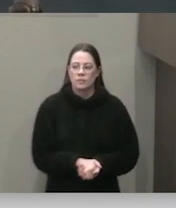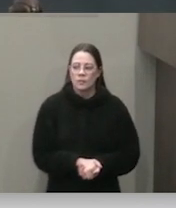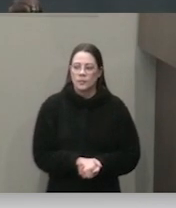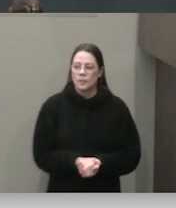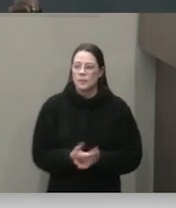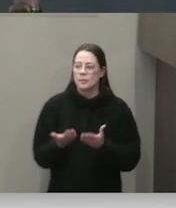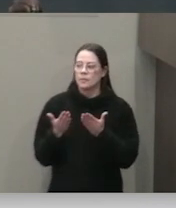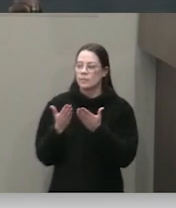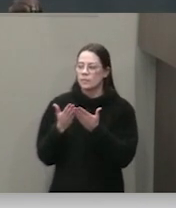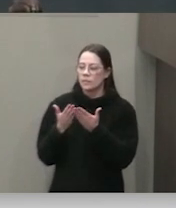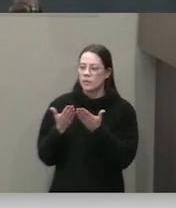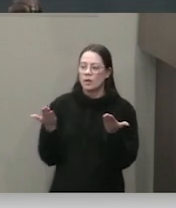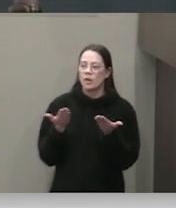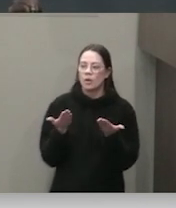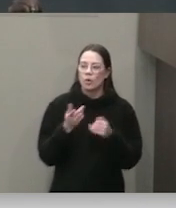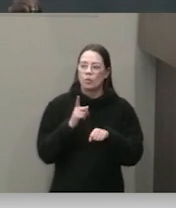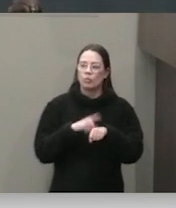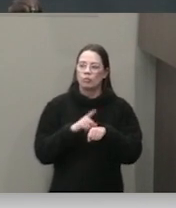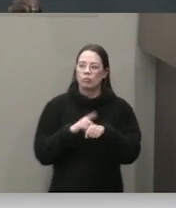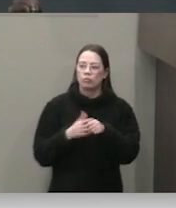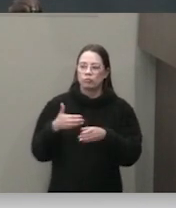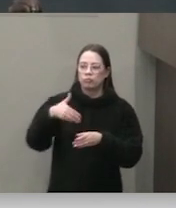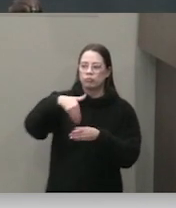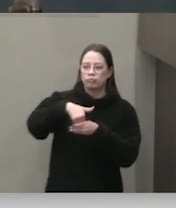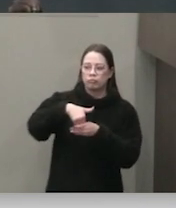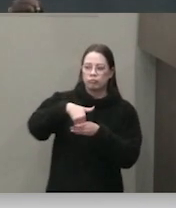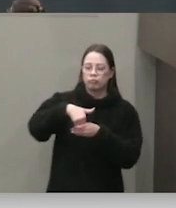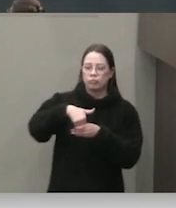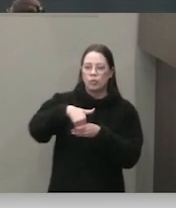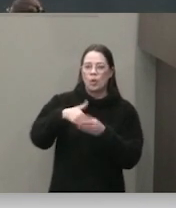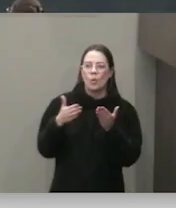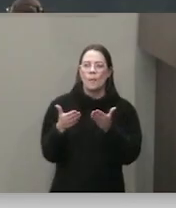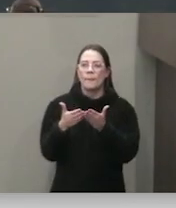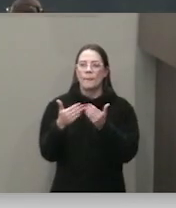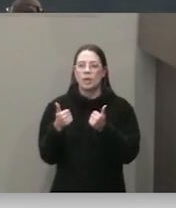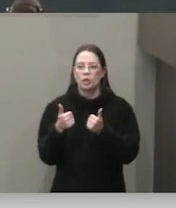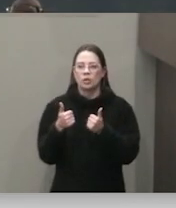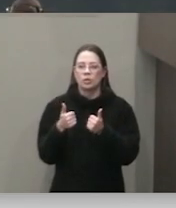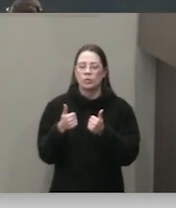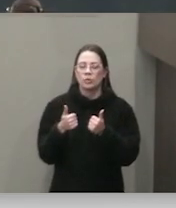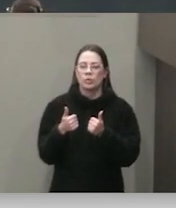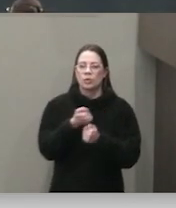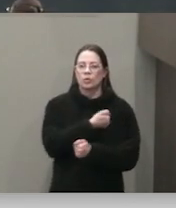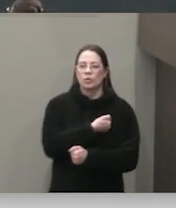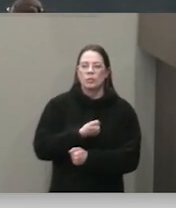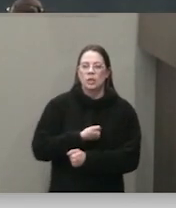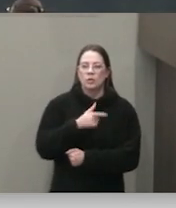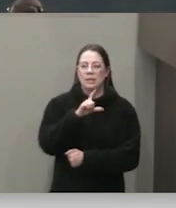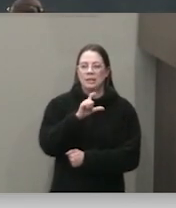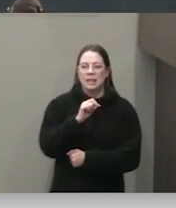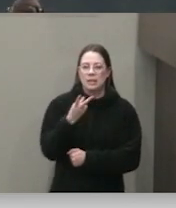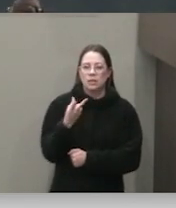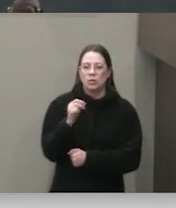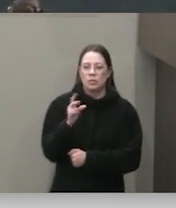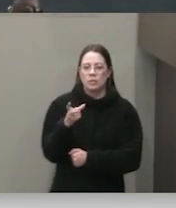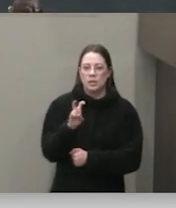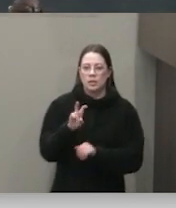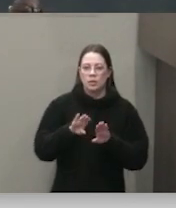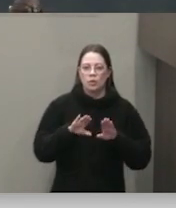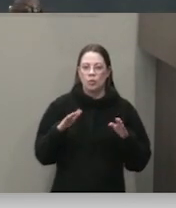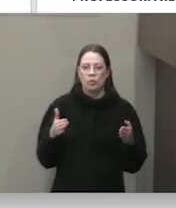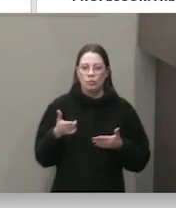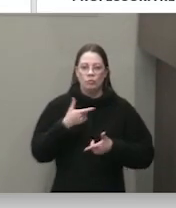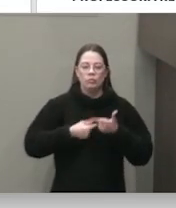Solicito não, vamos colocar em votação o requerimento. Número 10 de 2025, da Comissão de